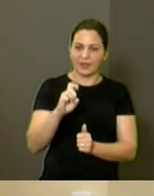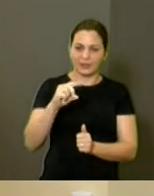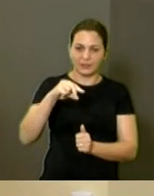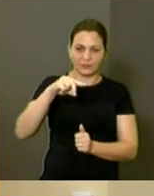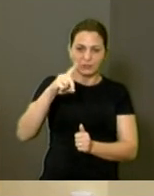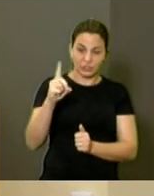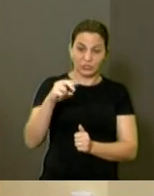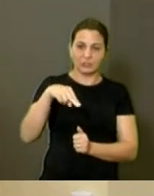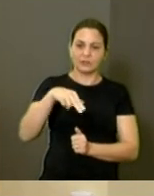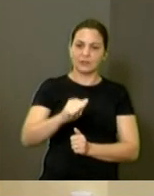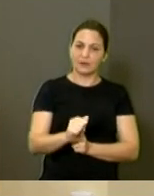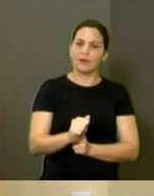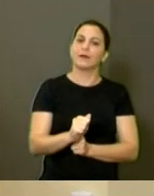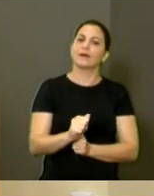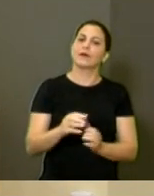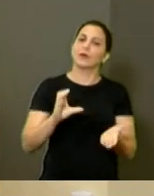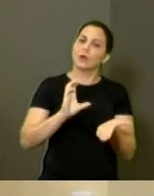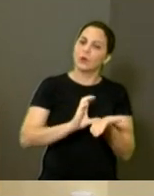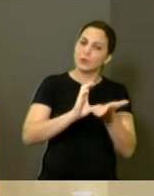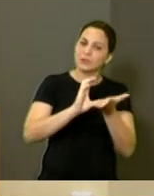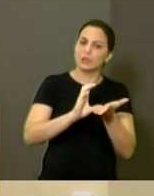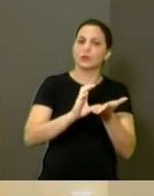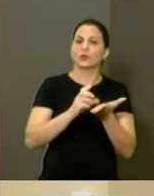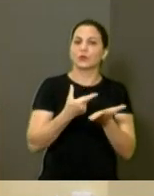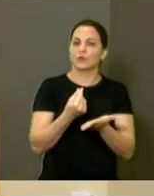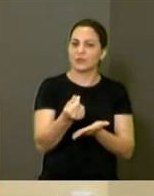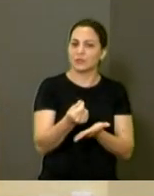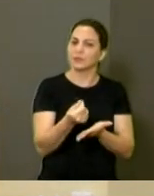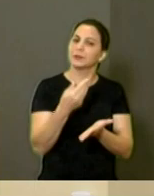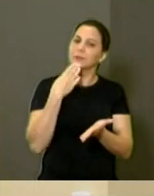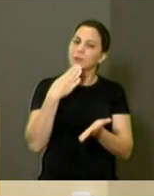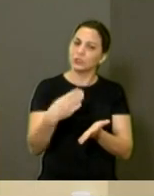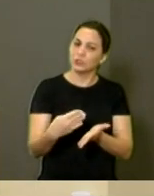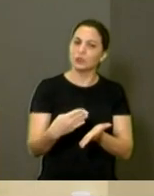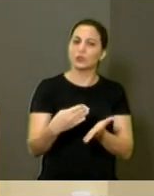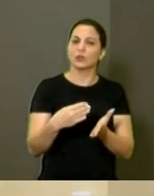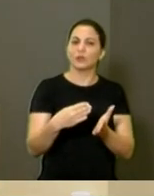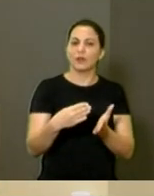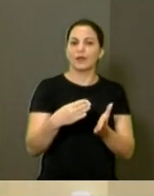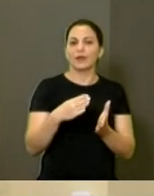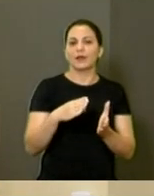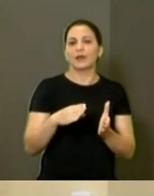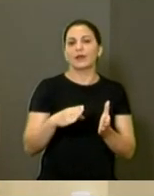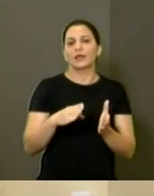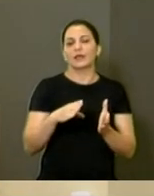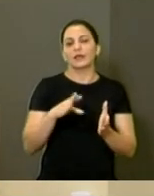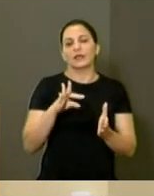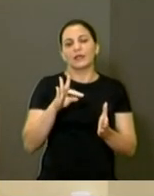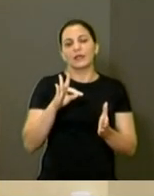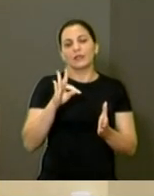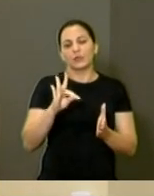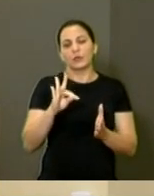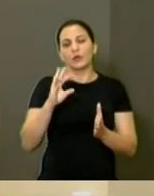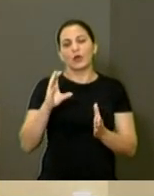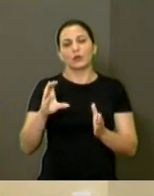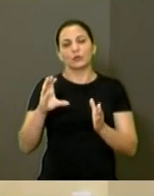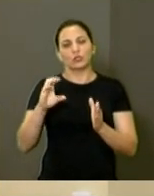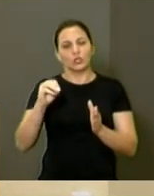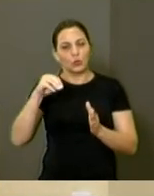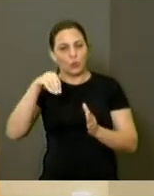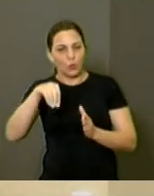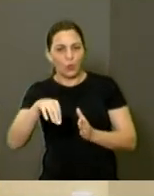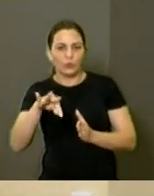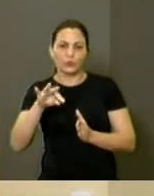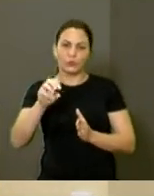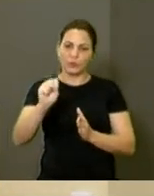membros da comissão de Finanças dessa casa já solicitou informações ao tribunal que justificasse o motivo de até agora as contas não terem